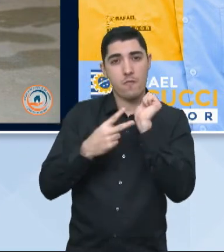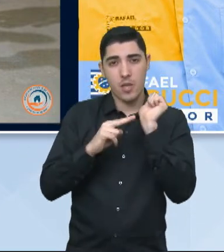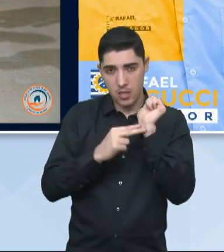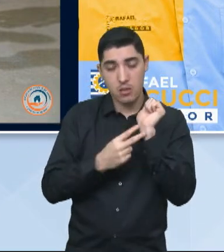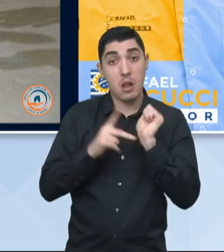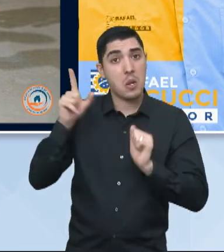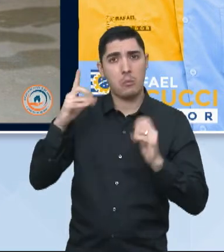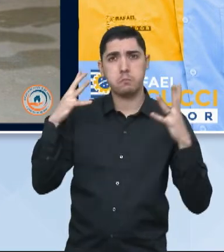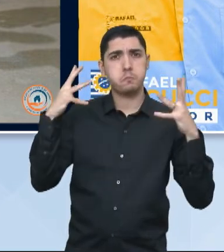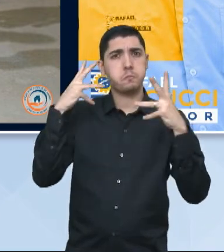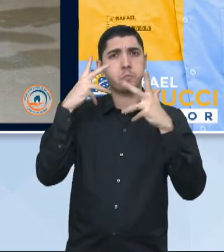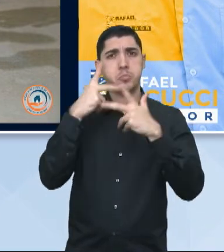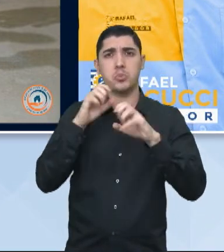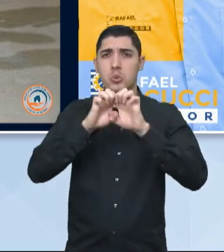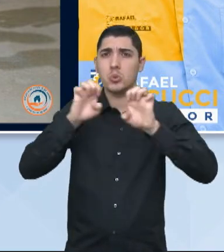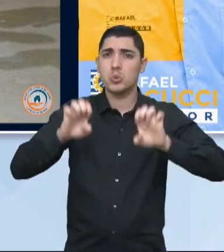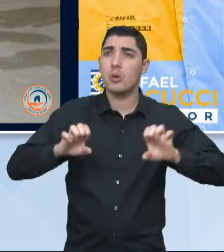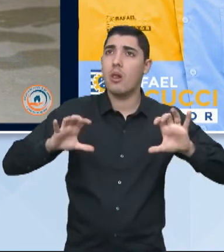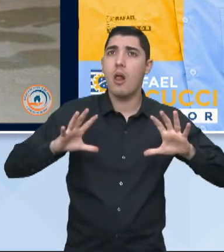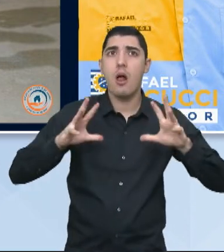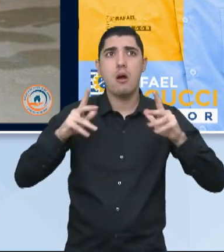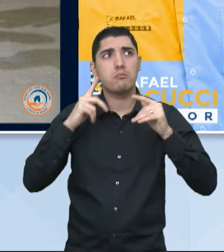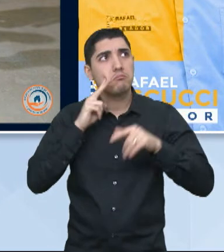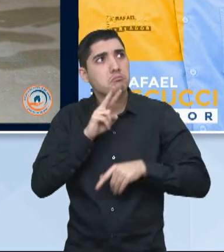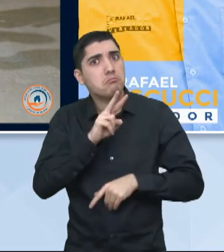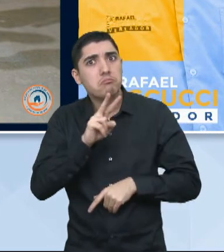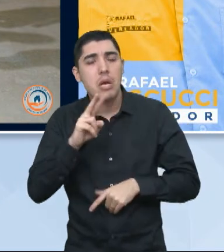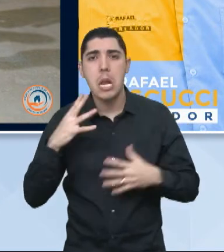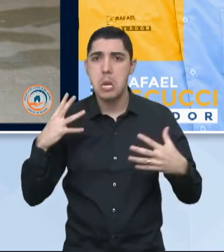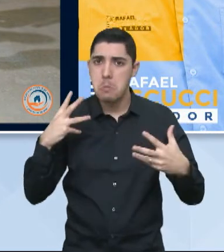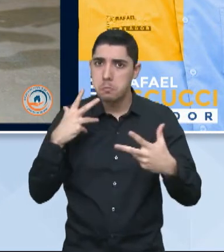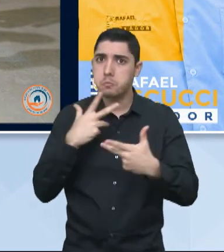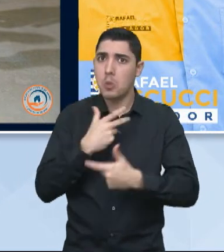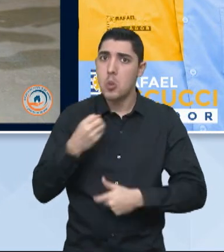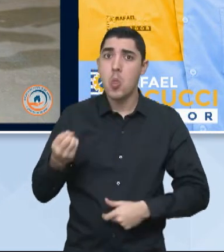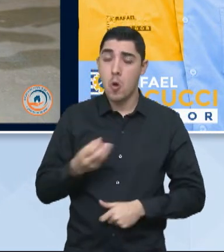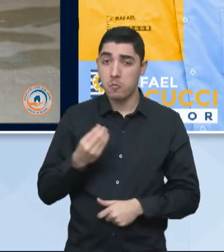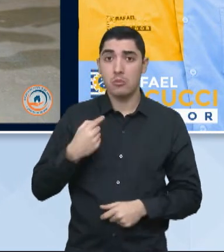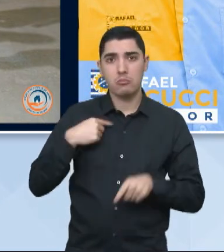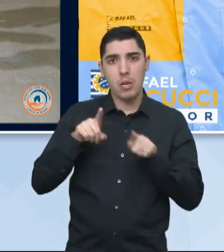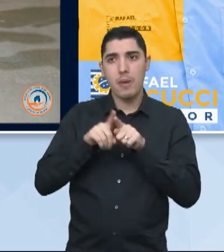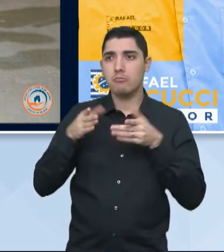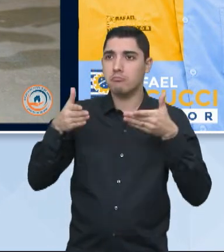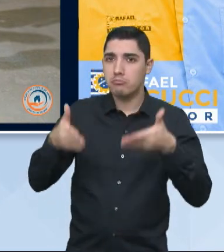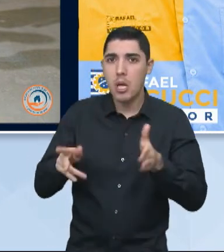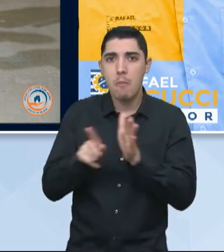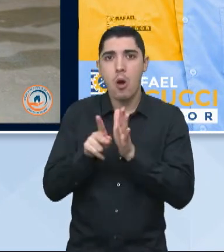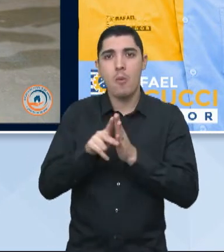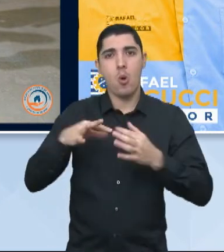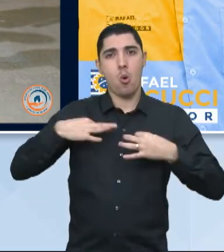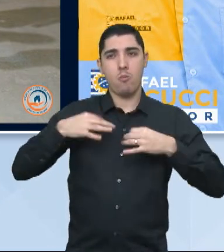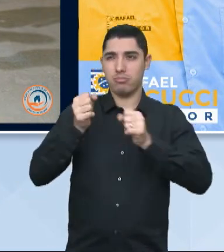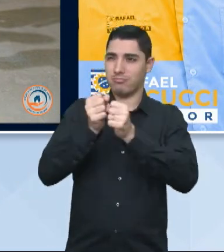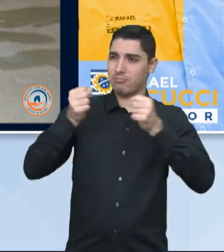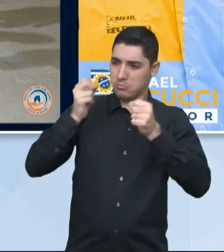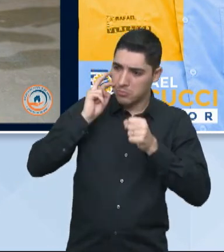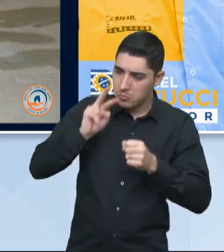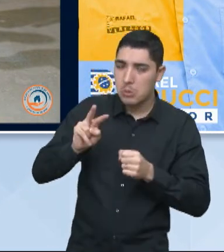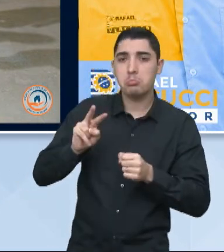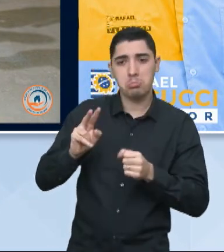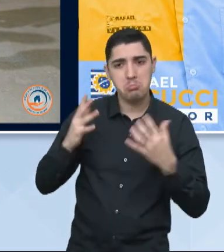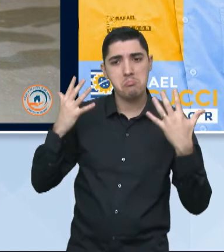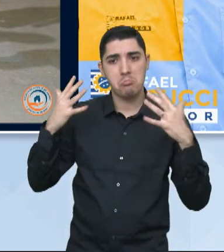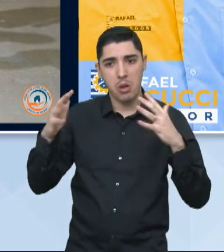estrutura totalmente modernizada. Tive acesso lá agora aos vestiários também, os vestiários de primeiro mundo. Quero dar parabéns